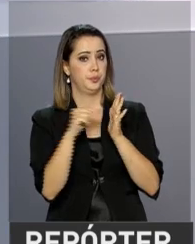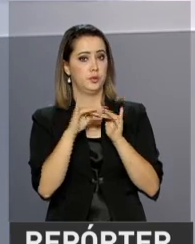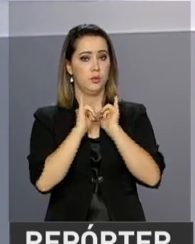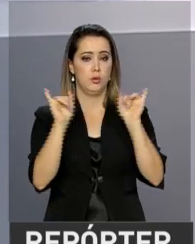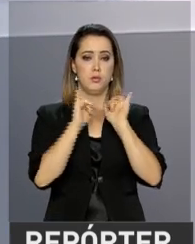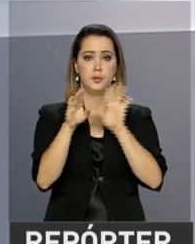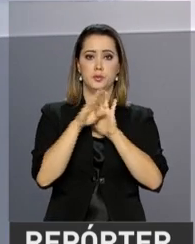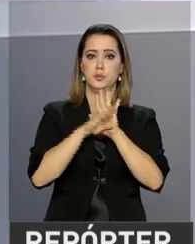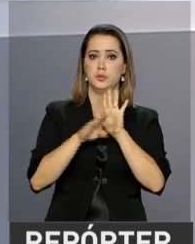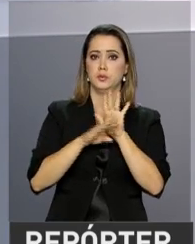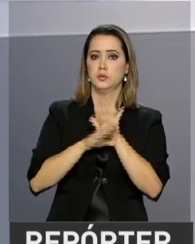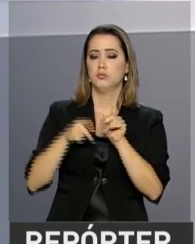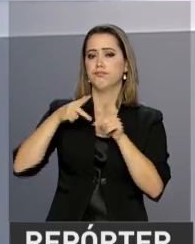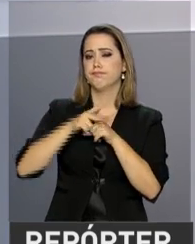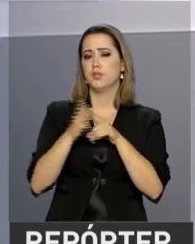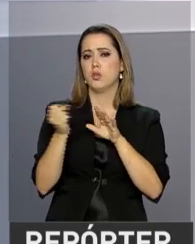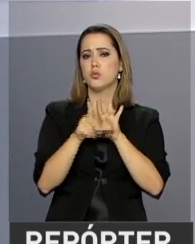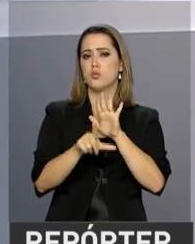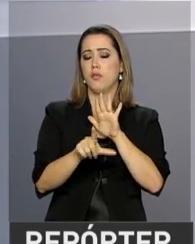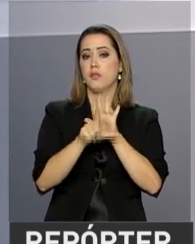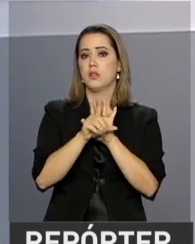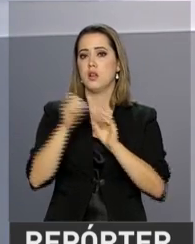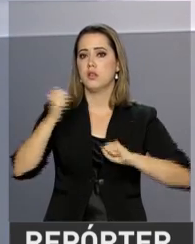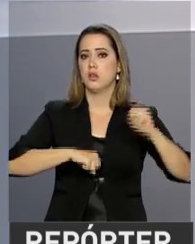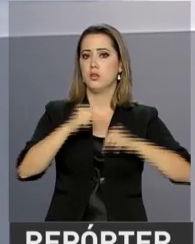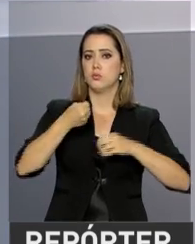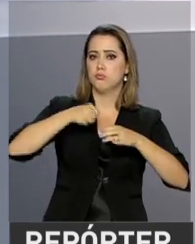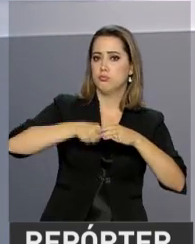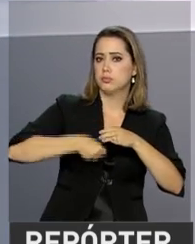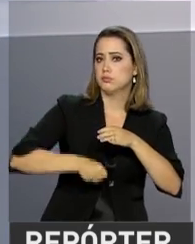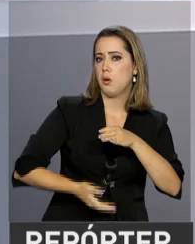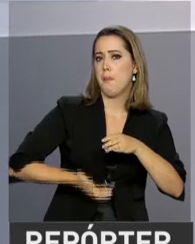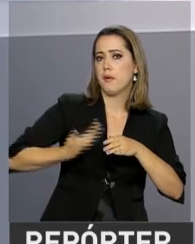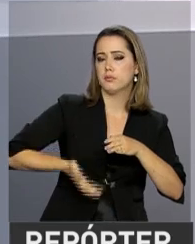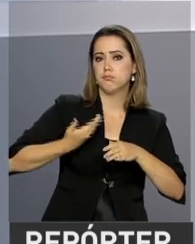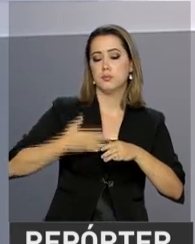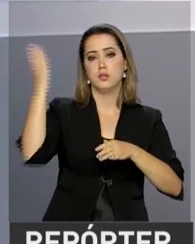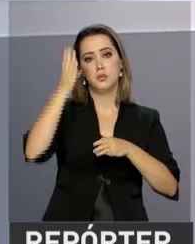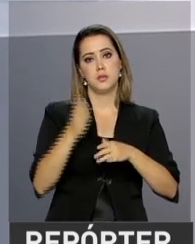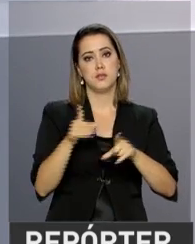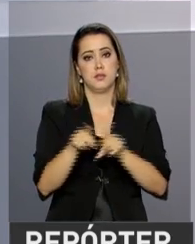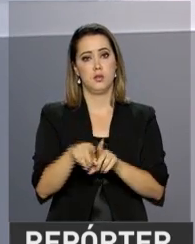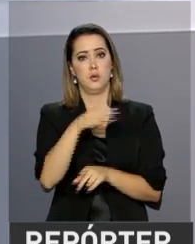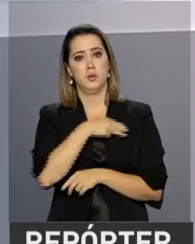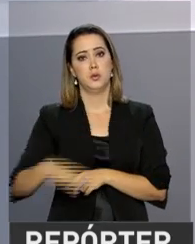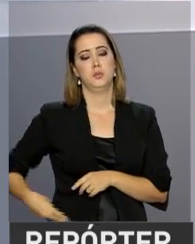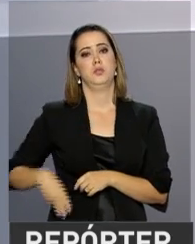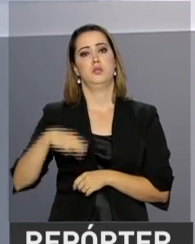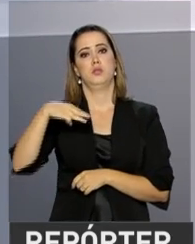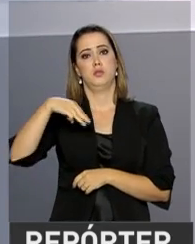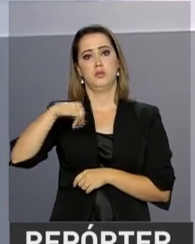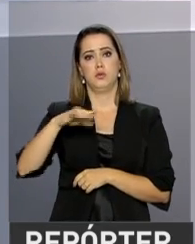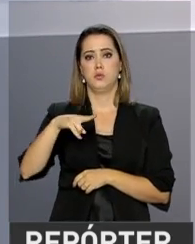Planalto o lanamento do programa de revitalização da indústria de mineração brasileira o ministro de Minas e energia Fernando Coelho